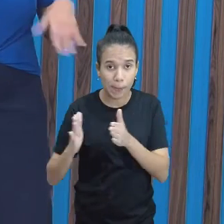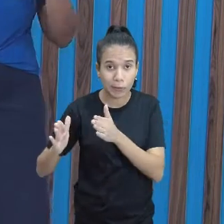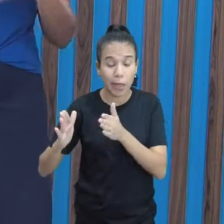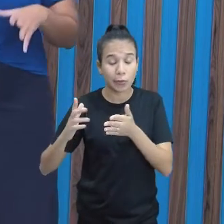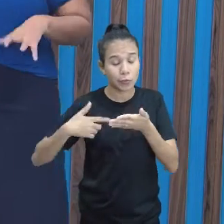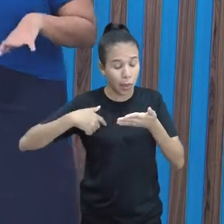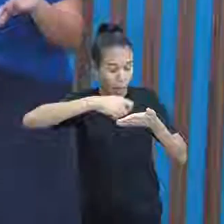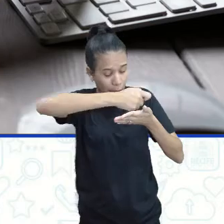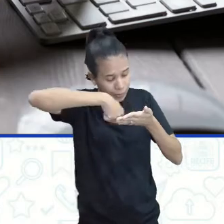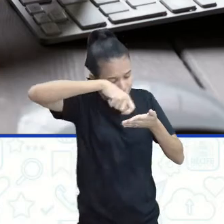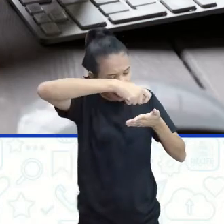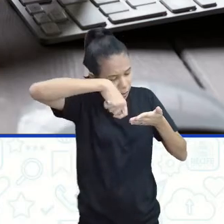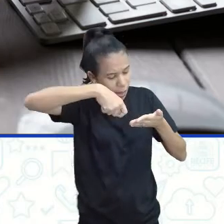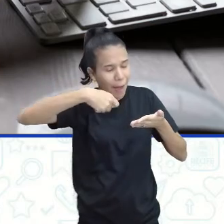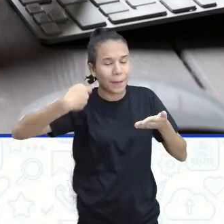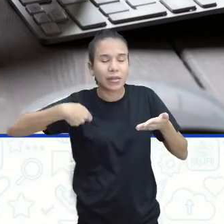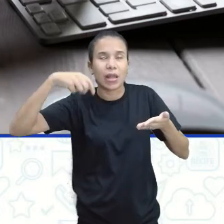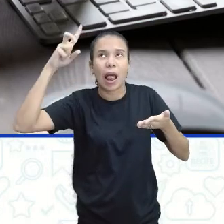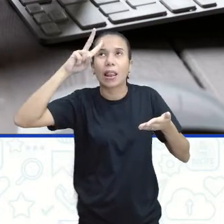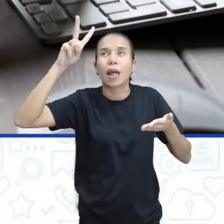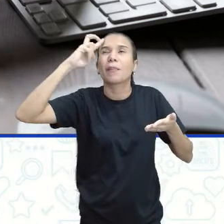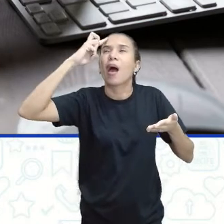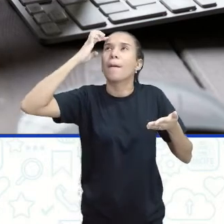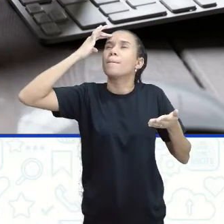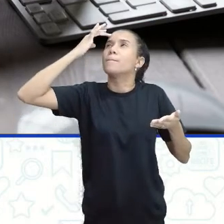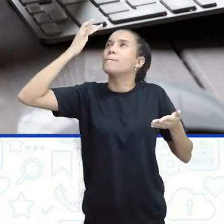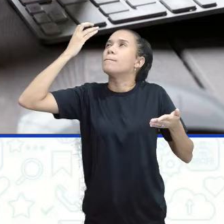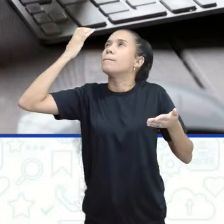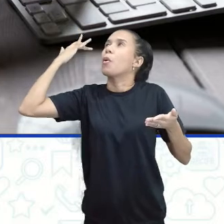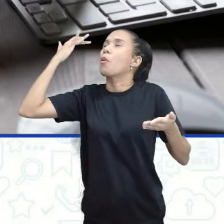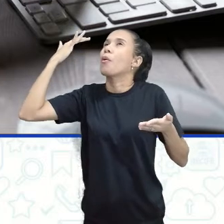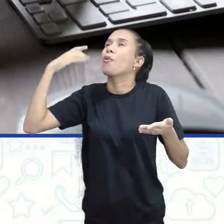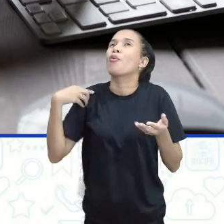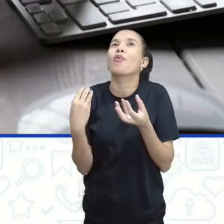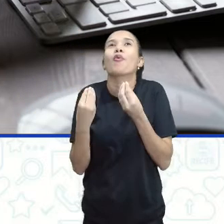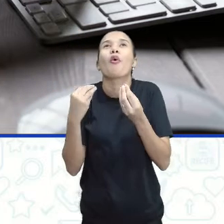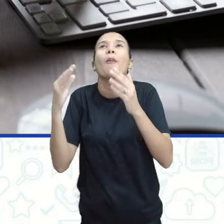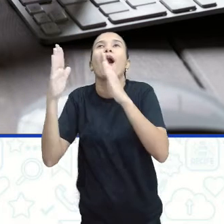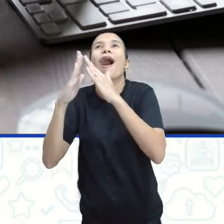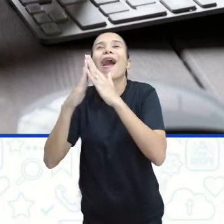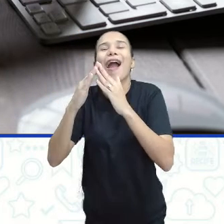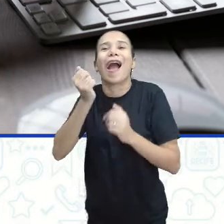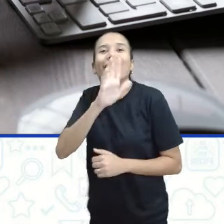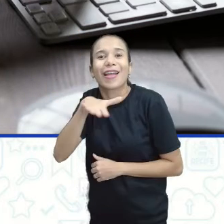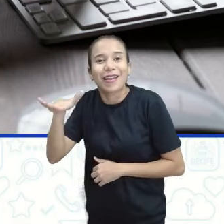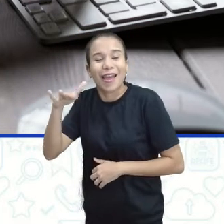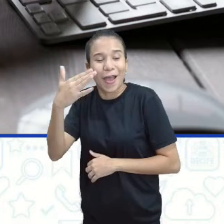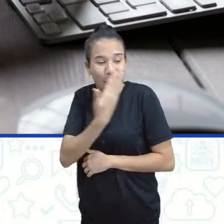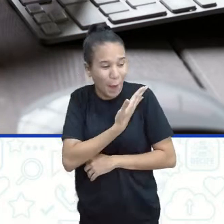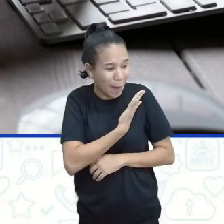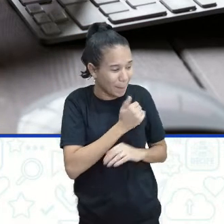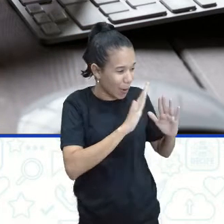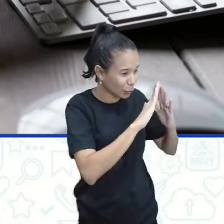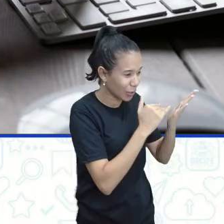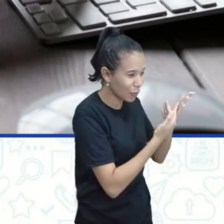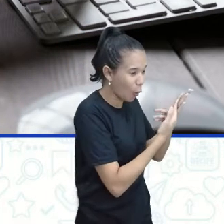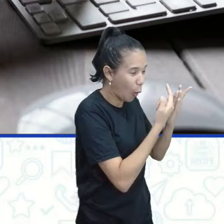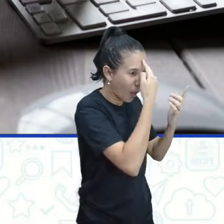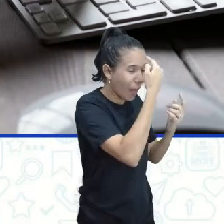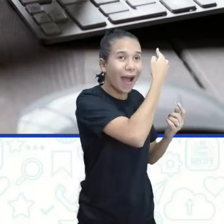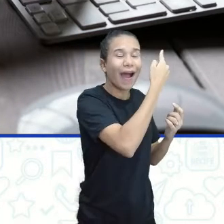de escrita, precisou acessar suas lembranças, como a sua casa da infância, seus amigos da escola, os